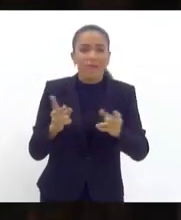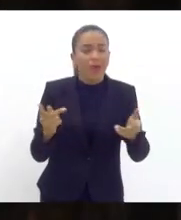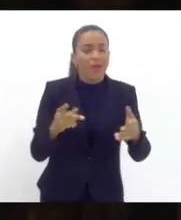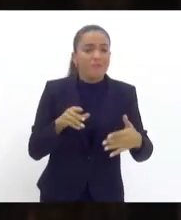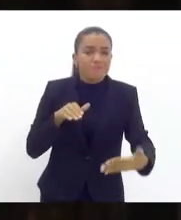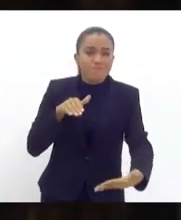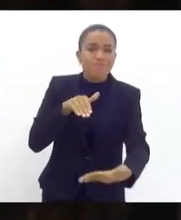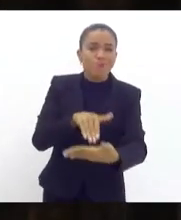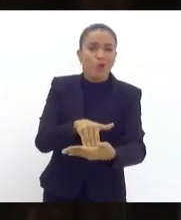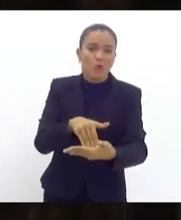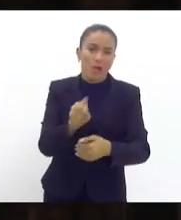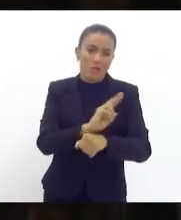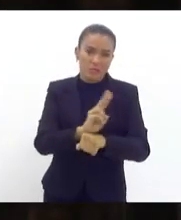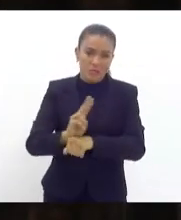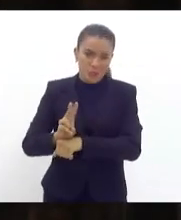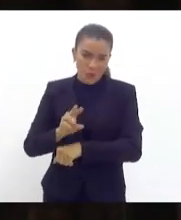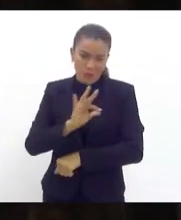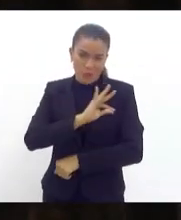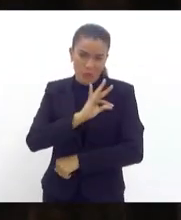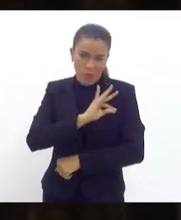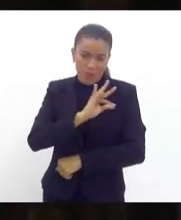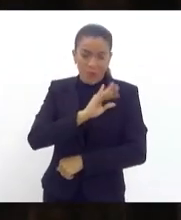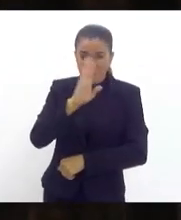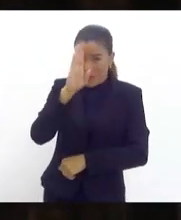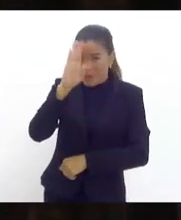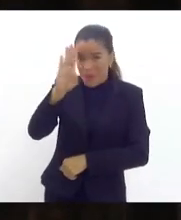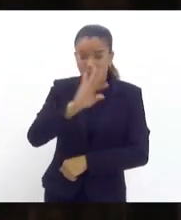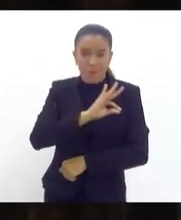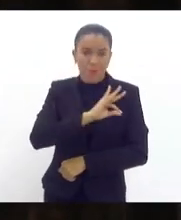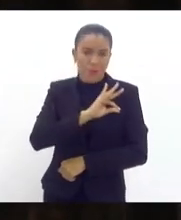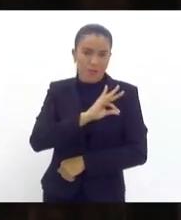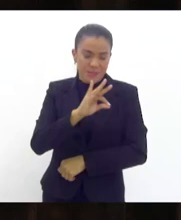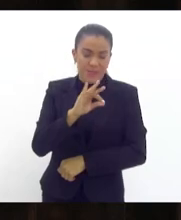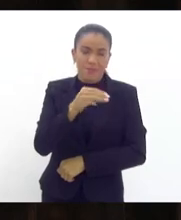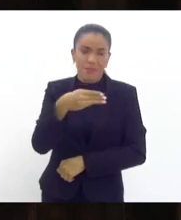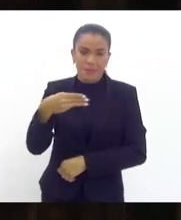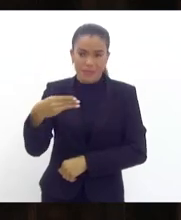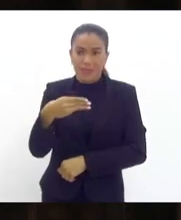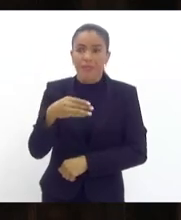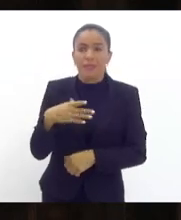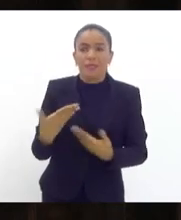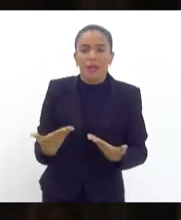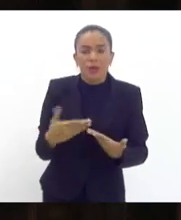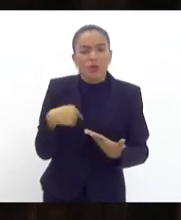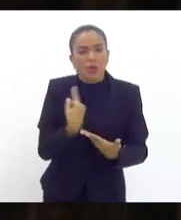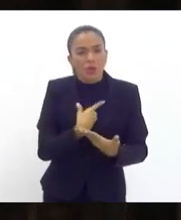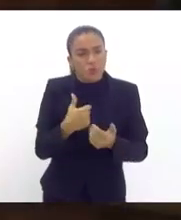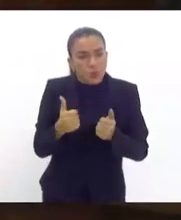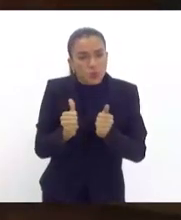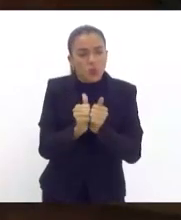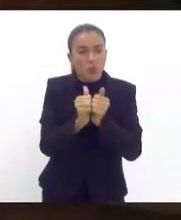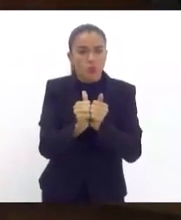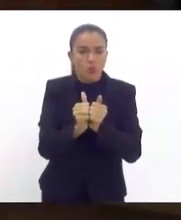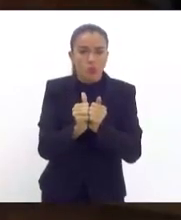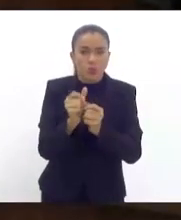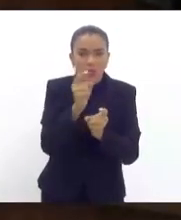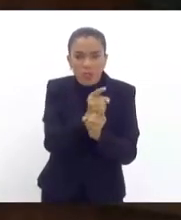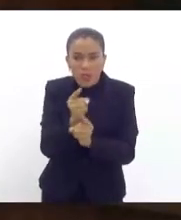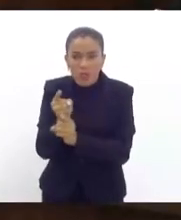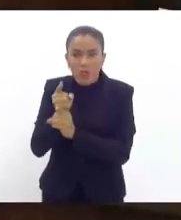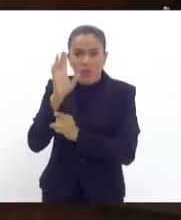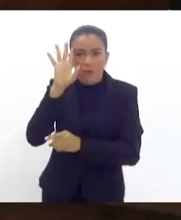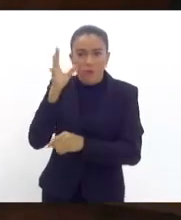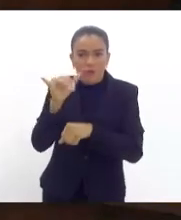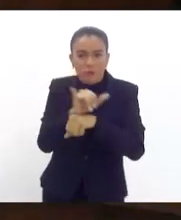principalmente aí no caso na Polícia Militar então eu deixo aqui esse pedido da gente tentar juntos achar uma solução para que